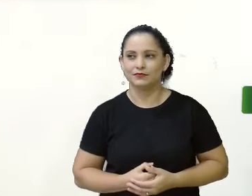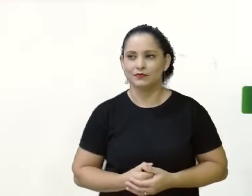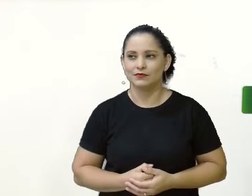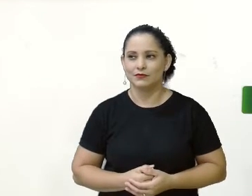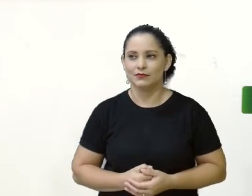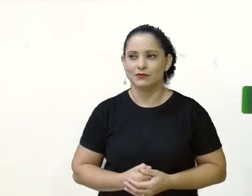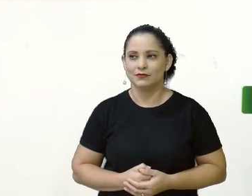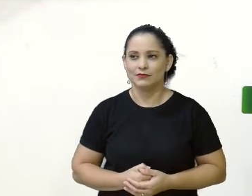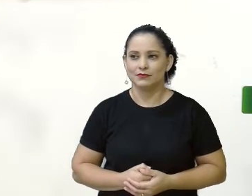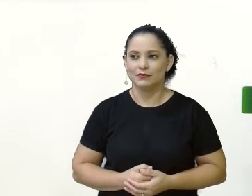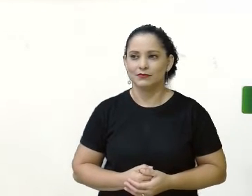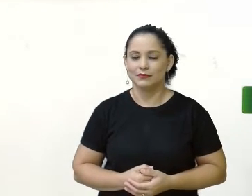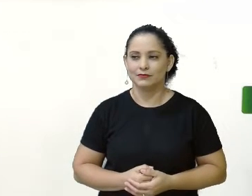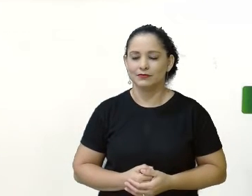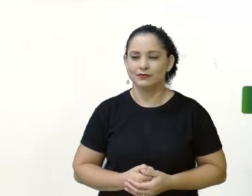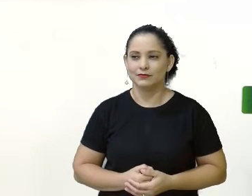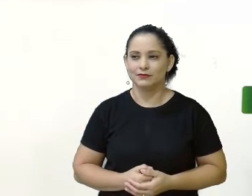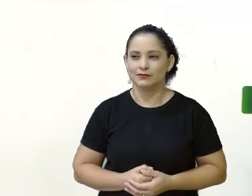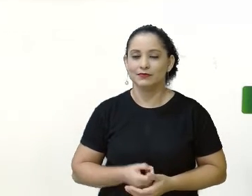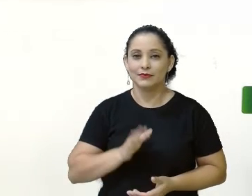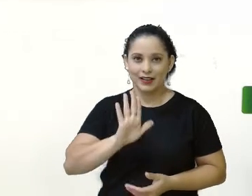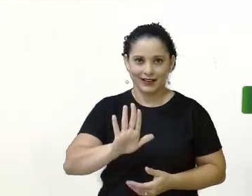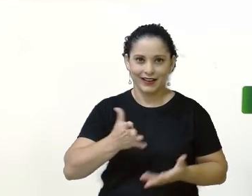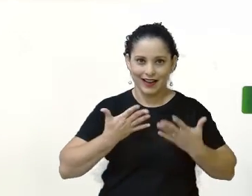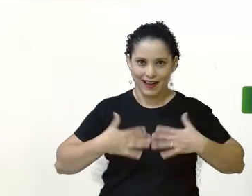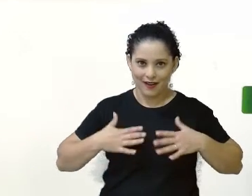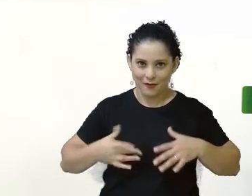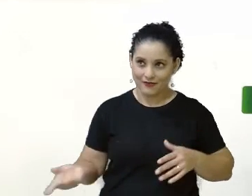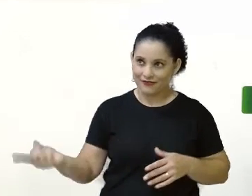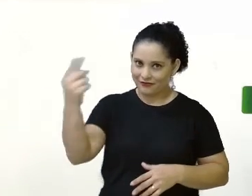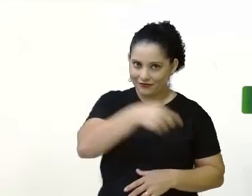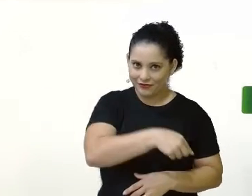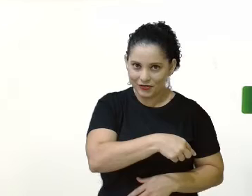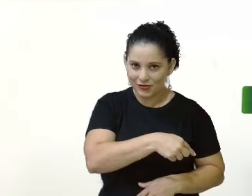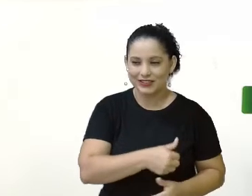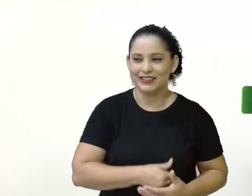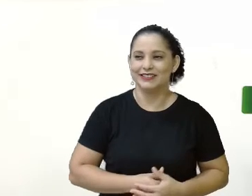do 40... Eita, só um minuto aqui, deixa eu voltar aqui.